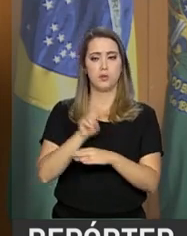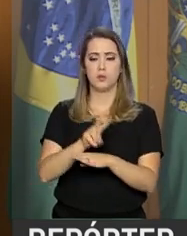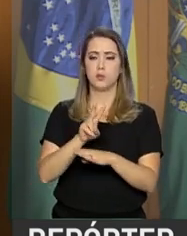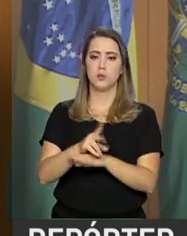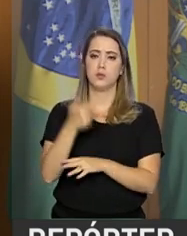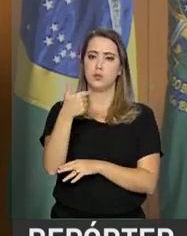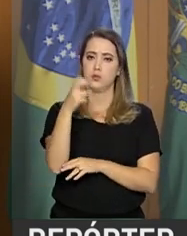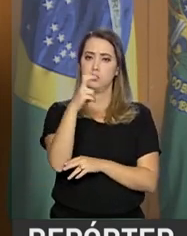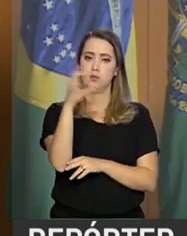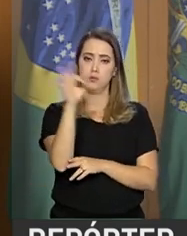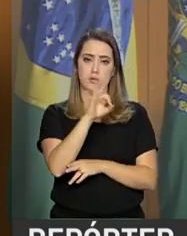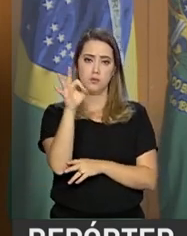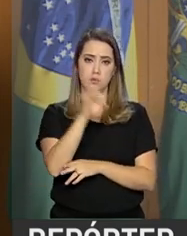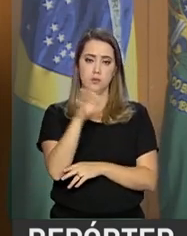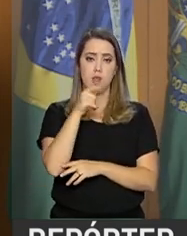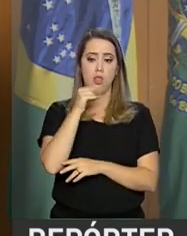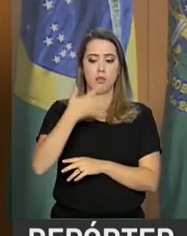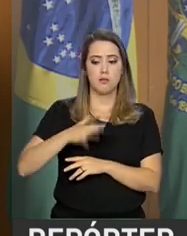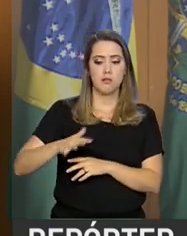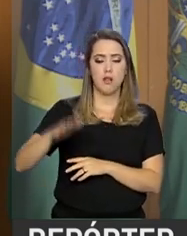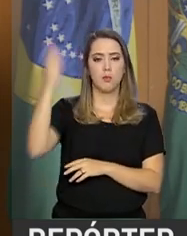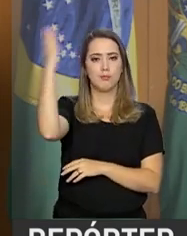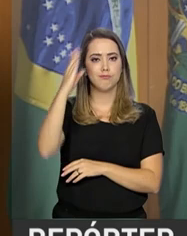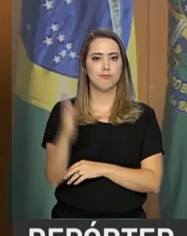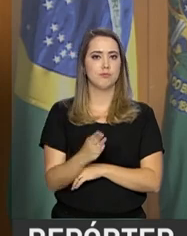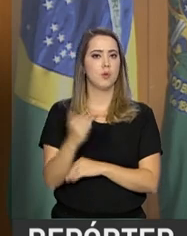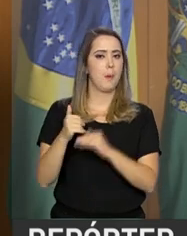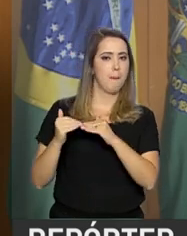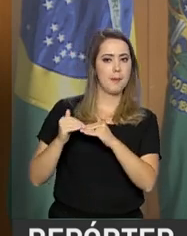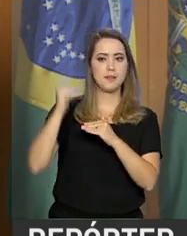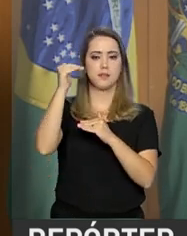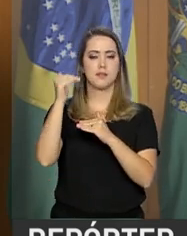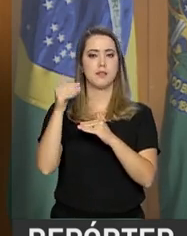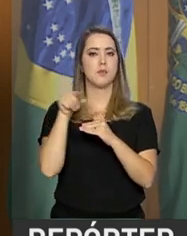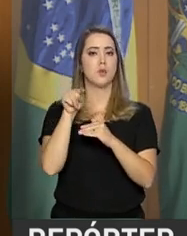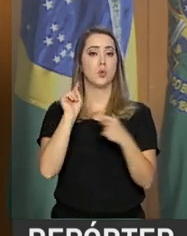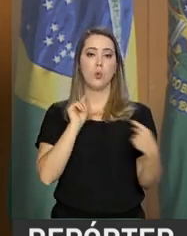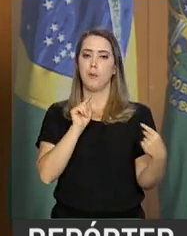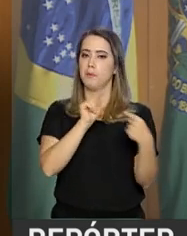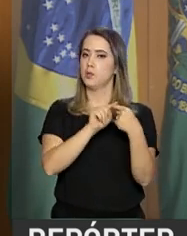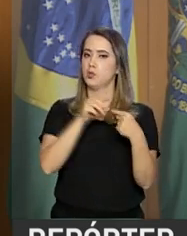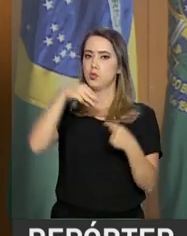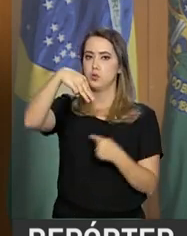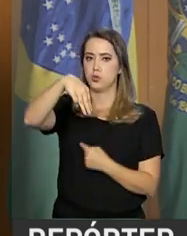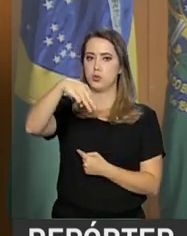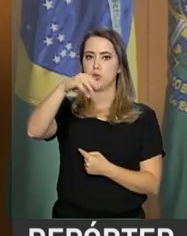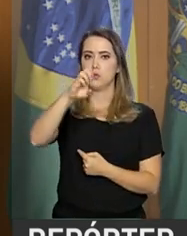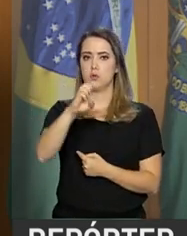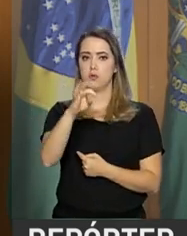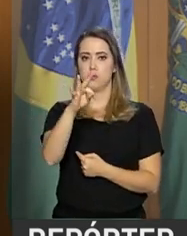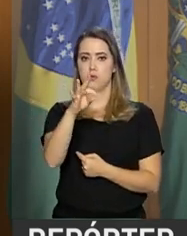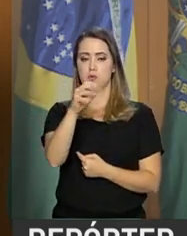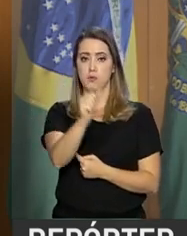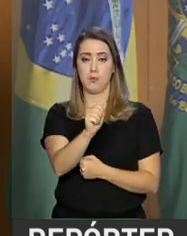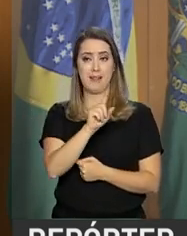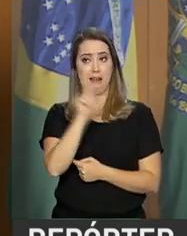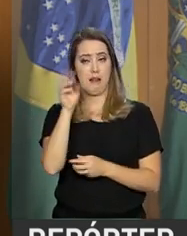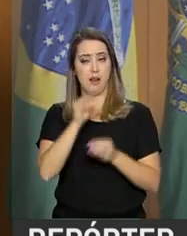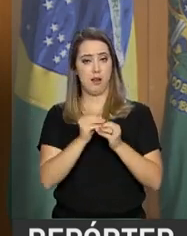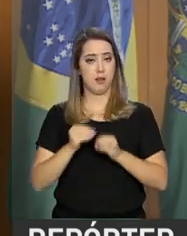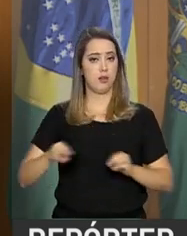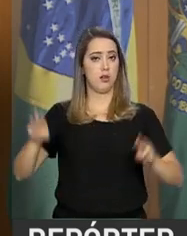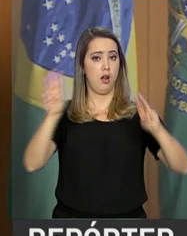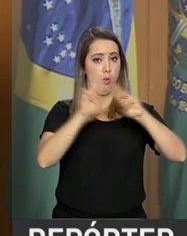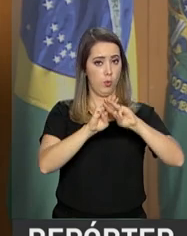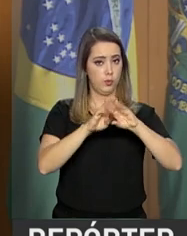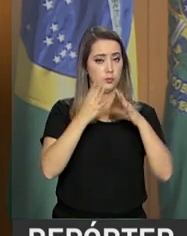25% das águas brasileiras superando em muito a meta que definimos nas nações unidas o